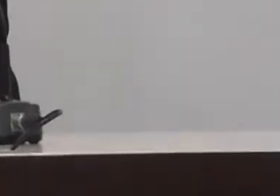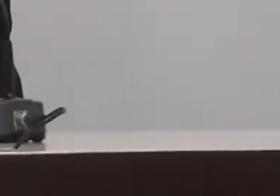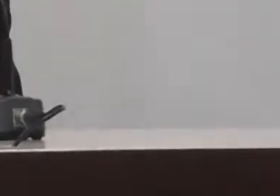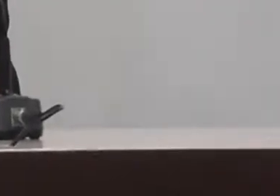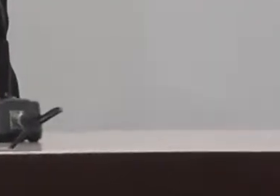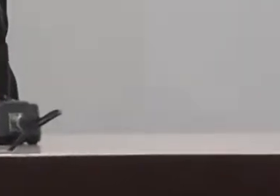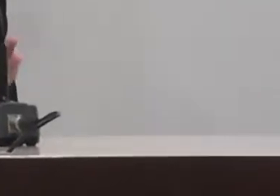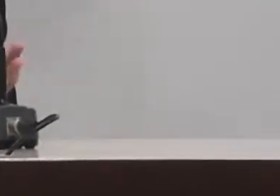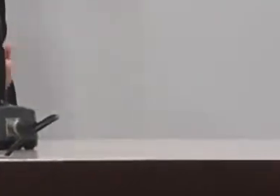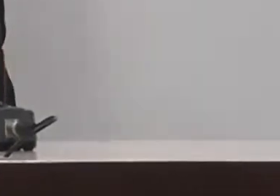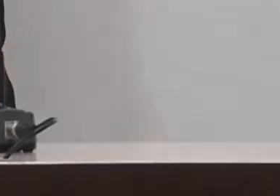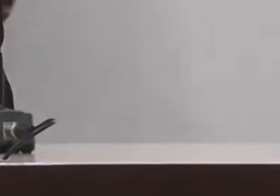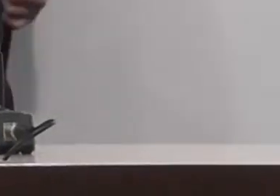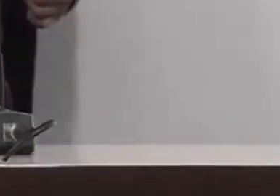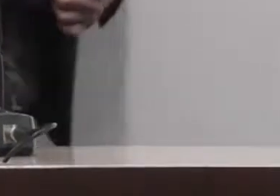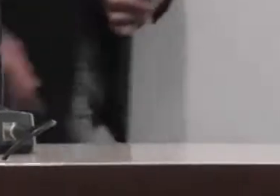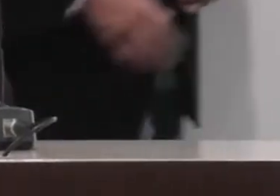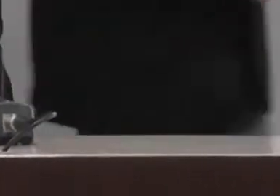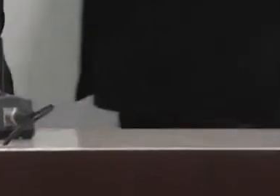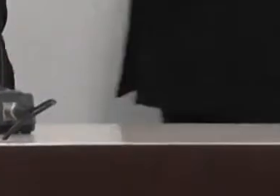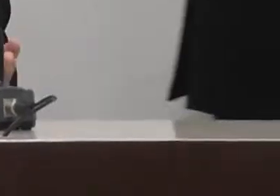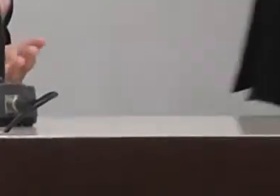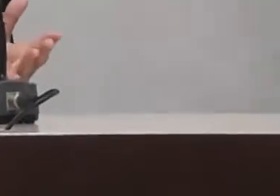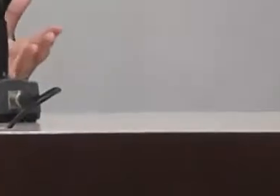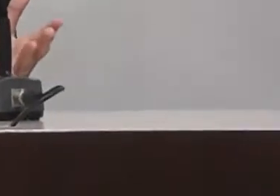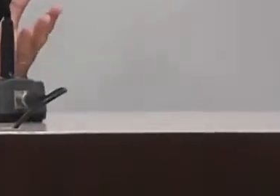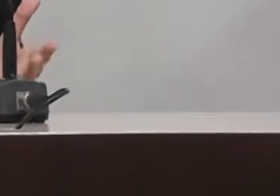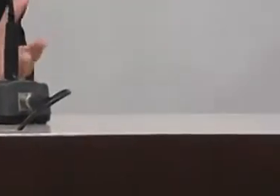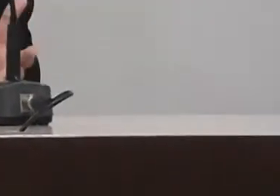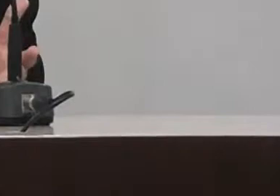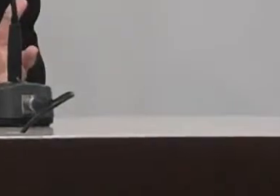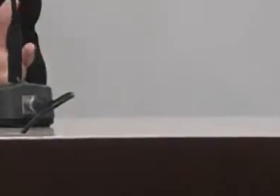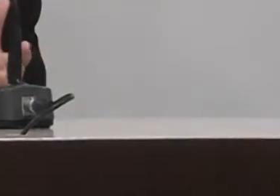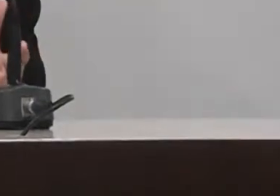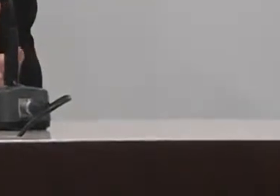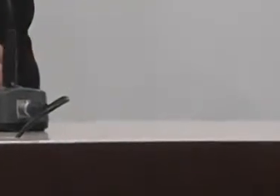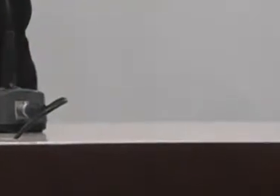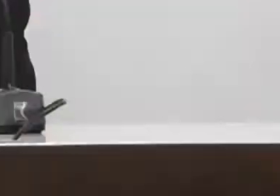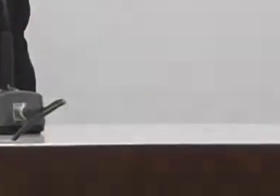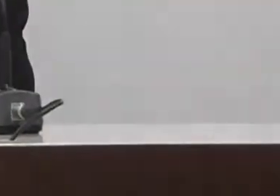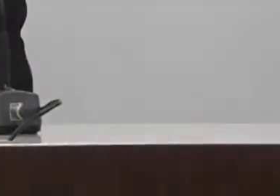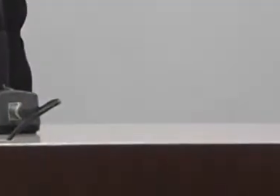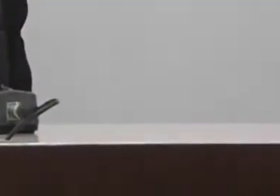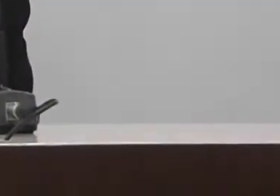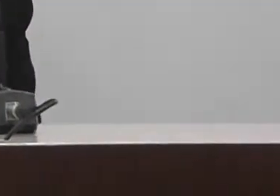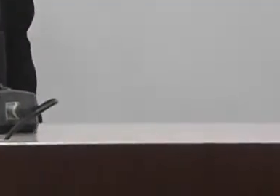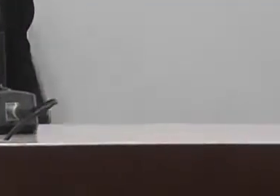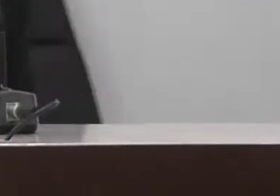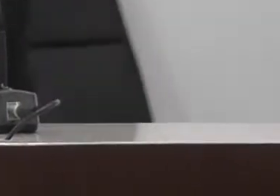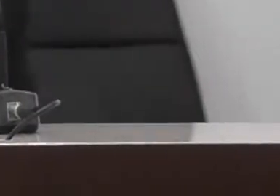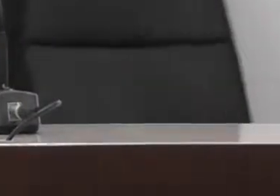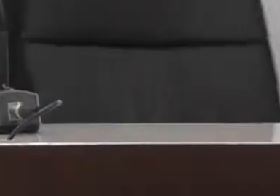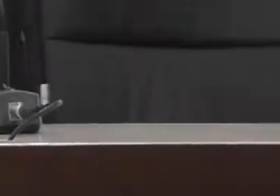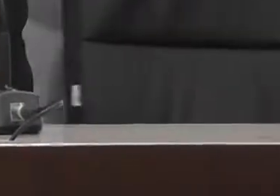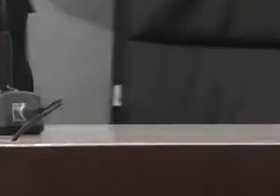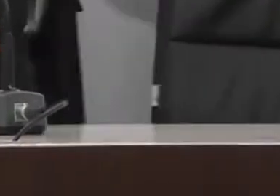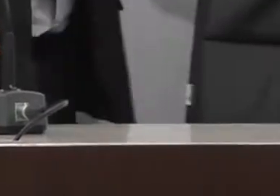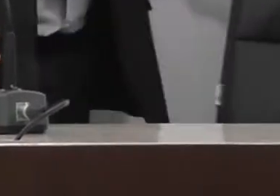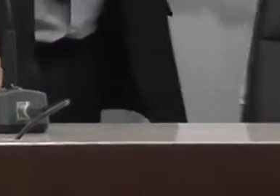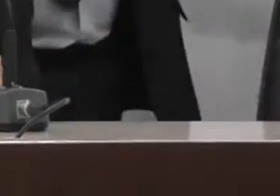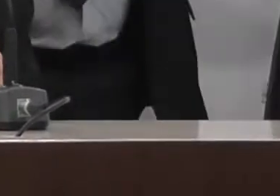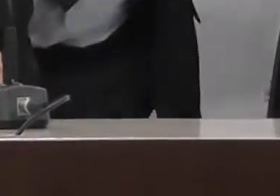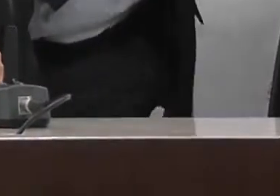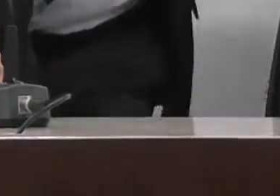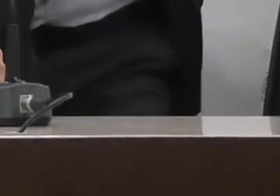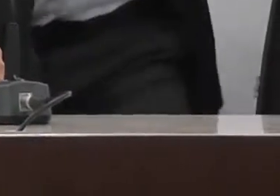Hoje de cidadania e como de praxe. Eu vou então abrir aqui a palavra